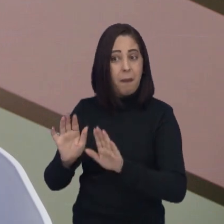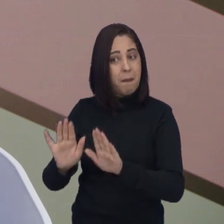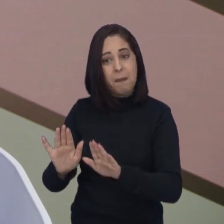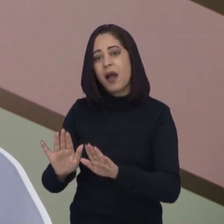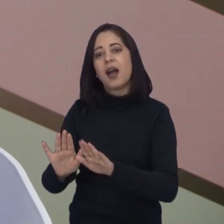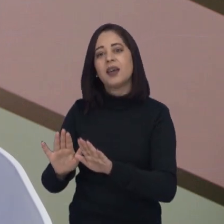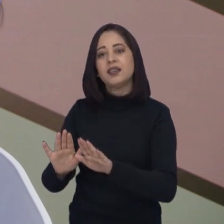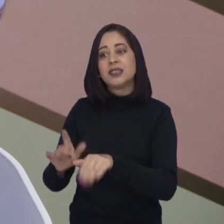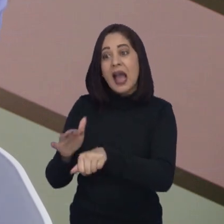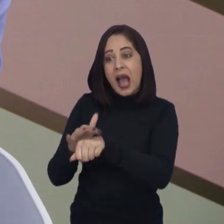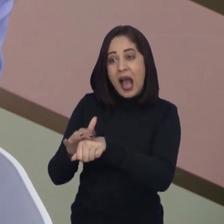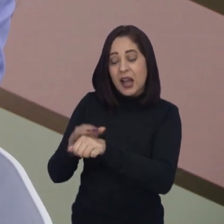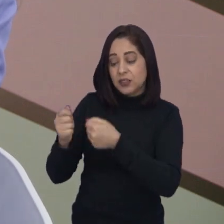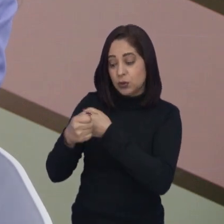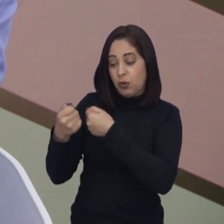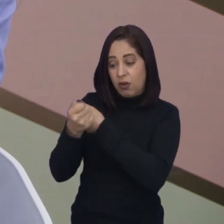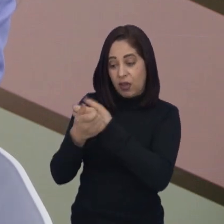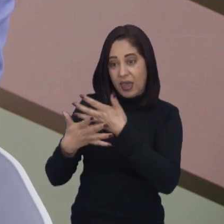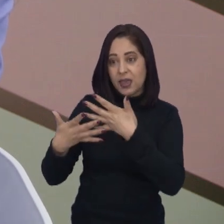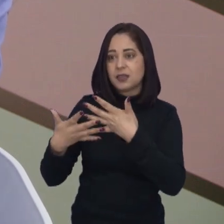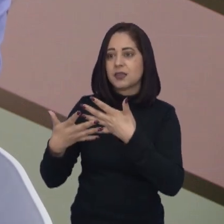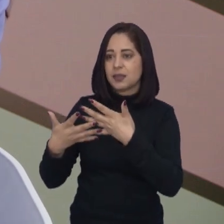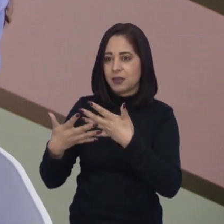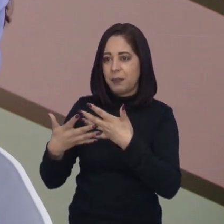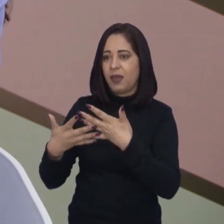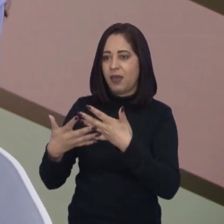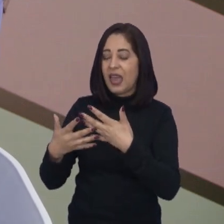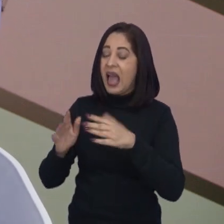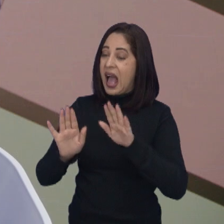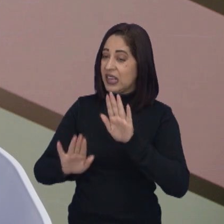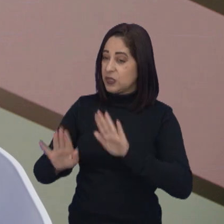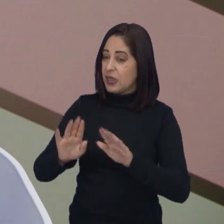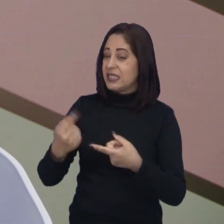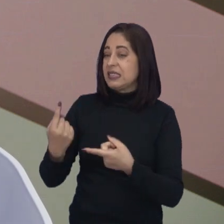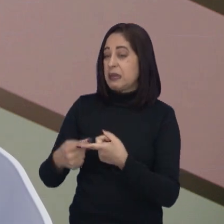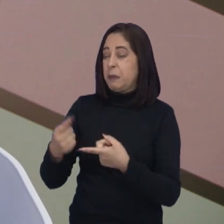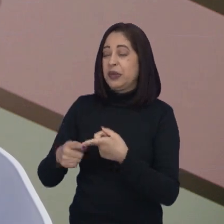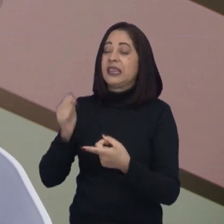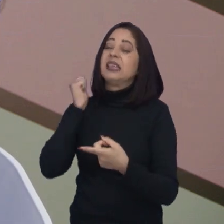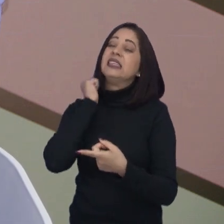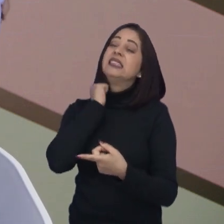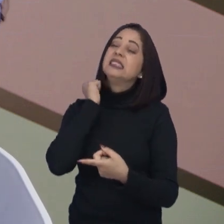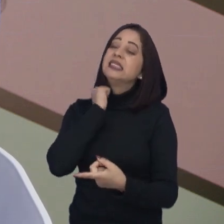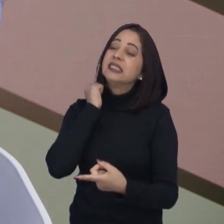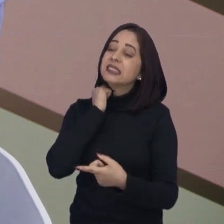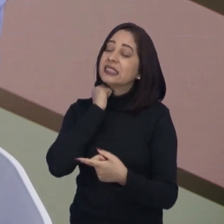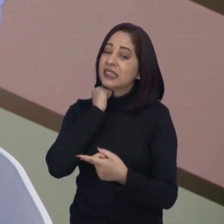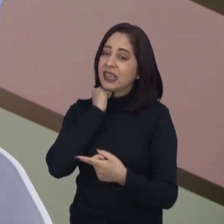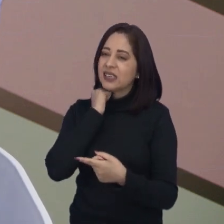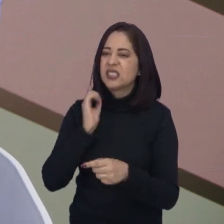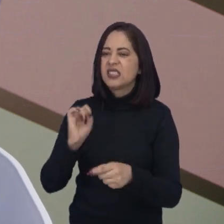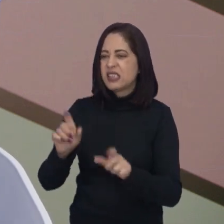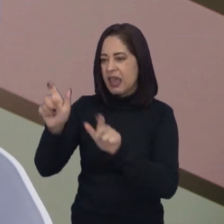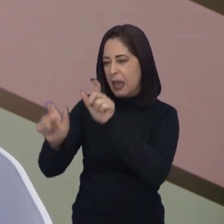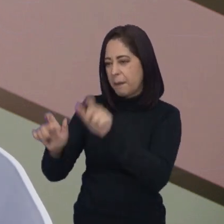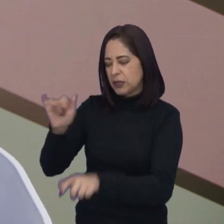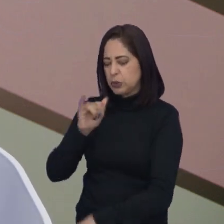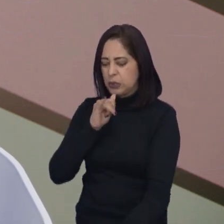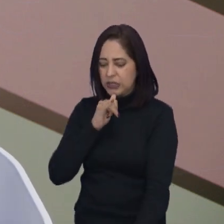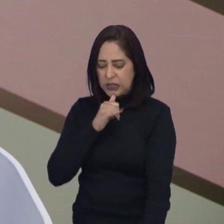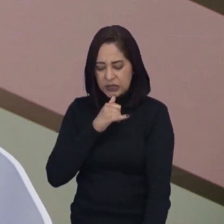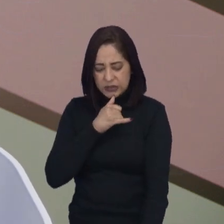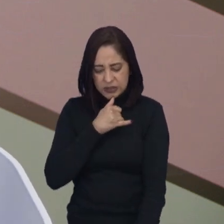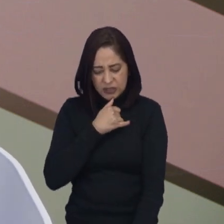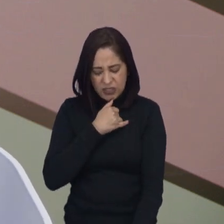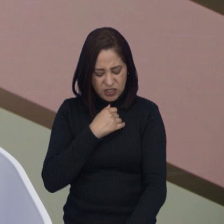mais, o vitiligo tem a ver com estresse emocional. Sim. E a pessoa, quando se sente triste por conta daquelas manchas,